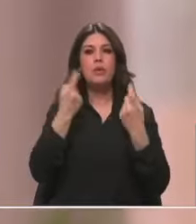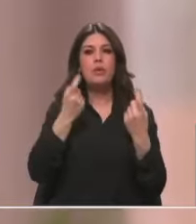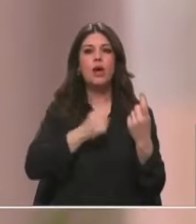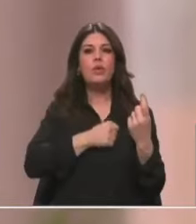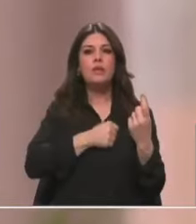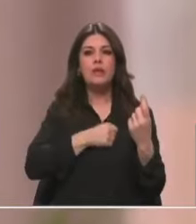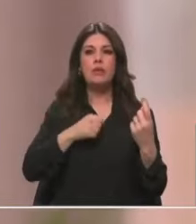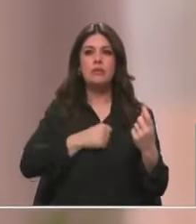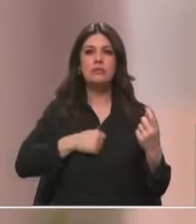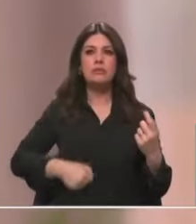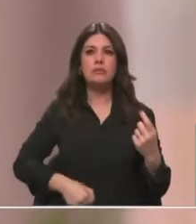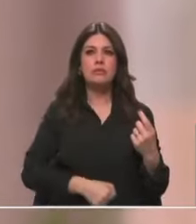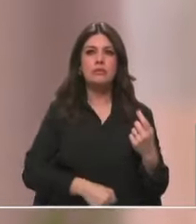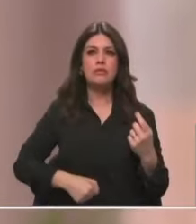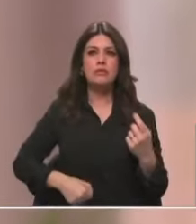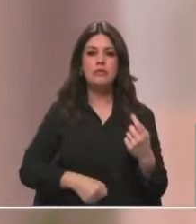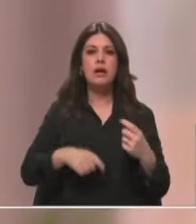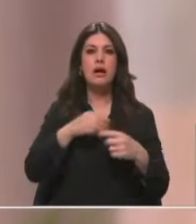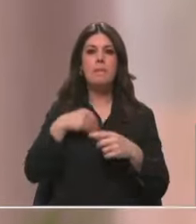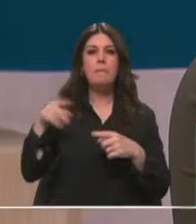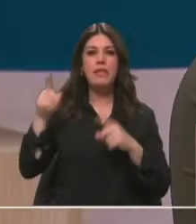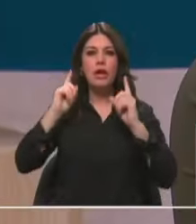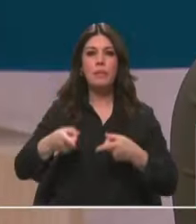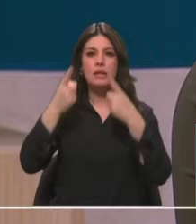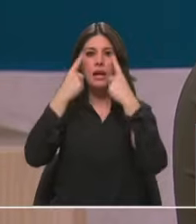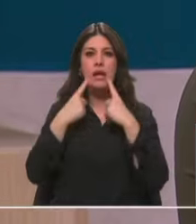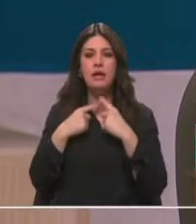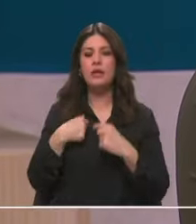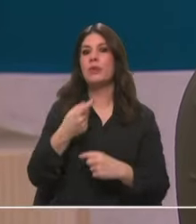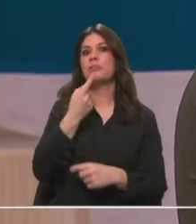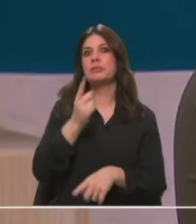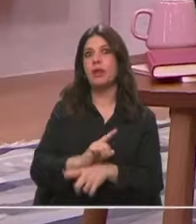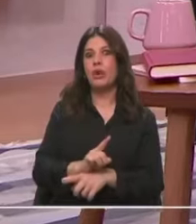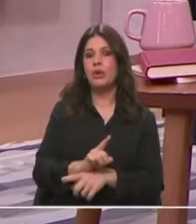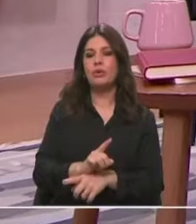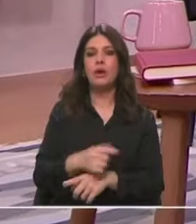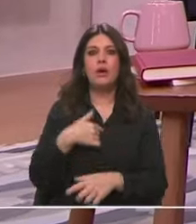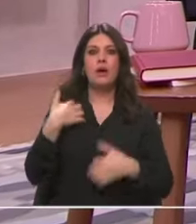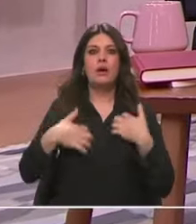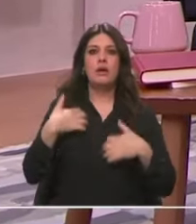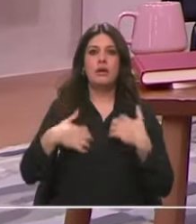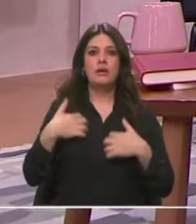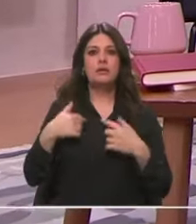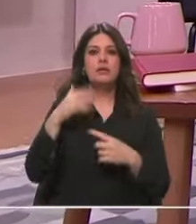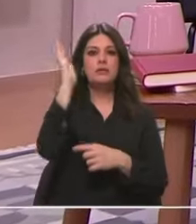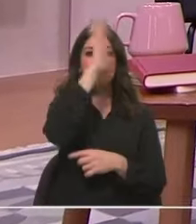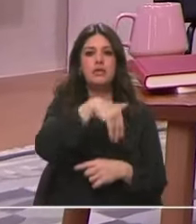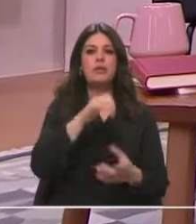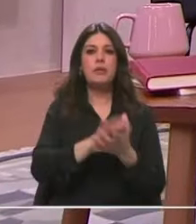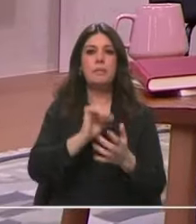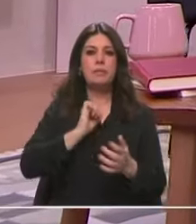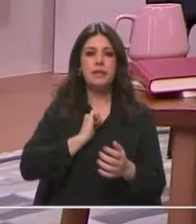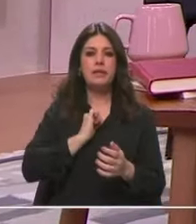que já não tinha a minha filha ali e que entrei desesper para chamar o meu marido foi desesperante